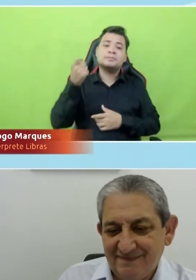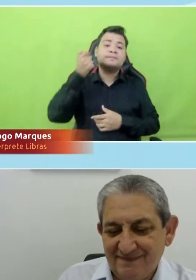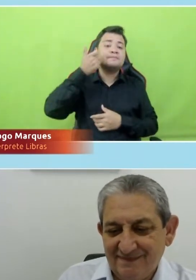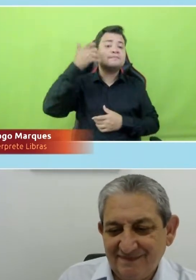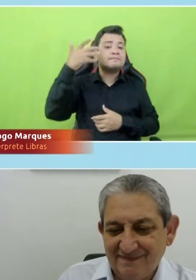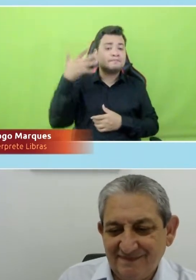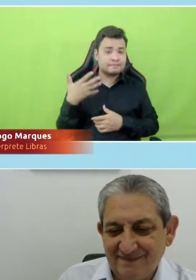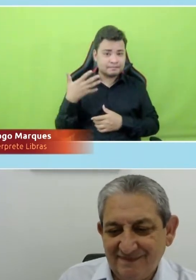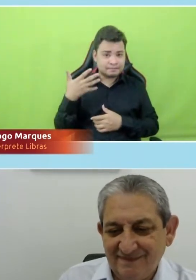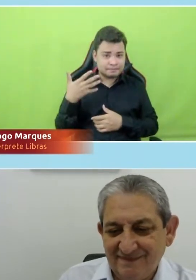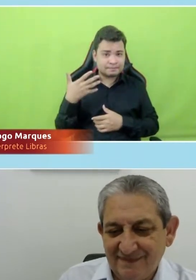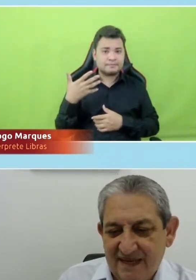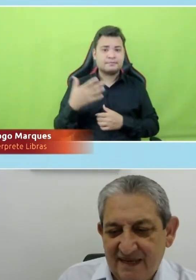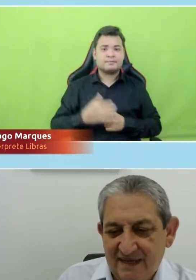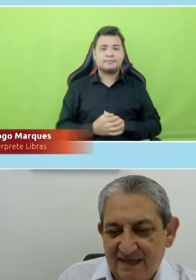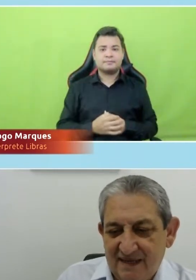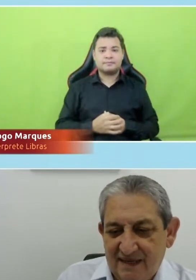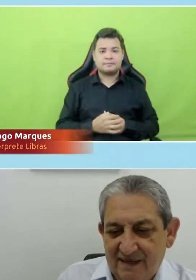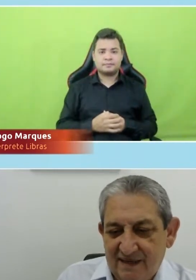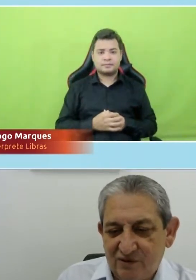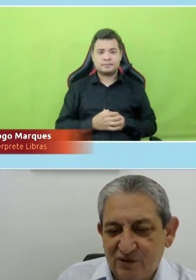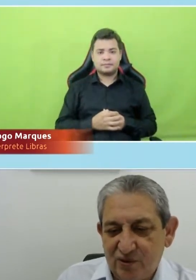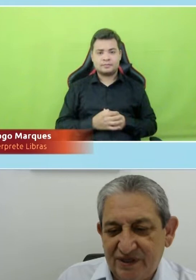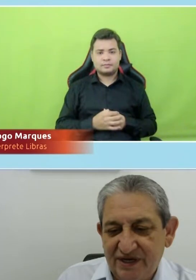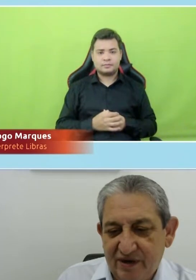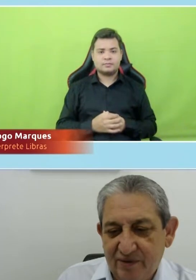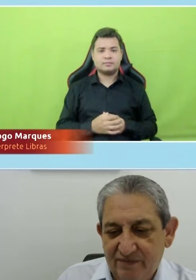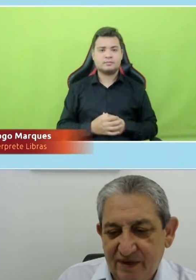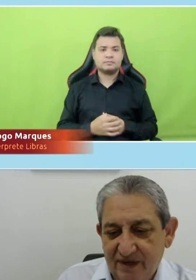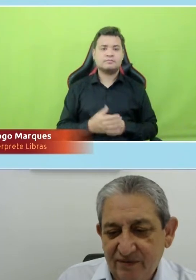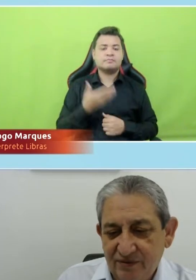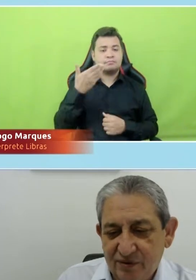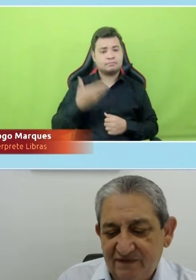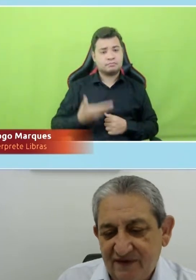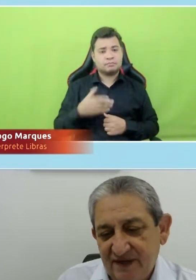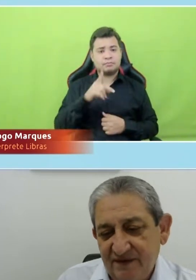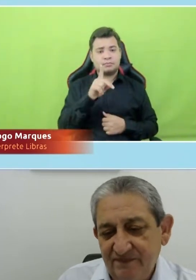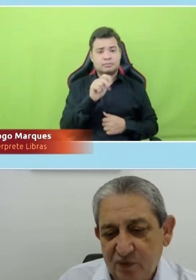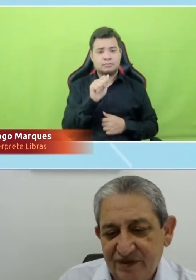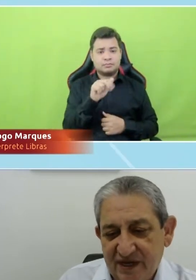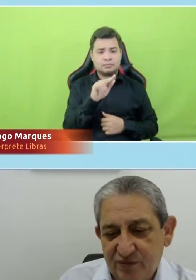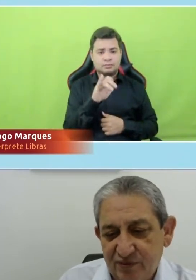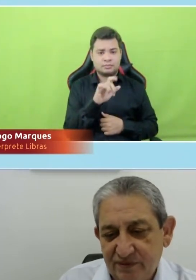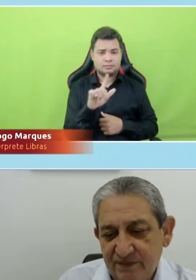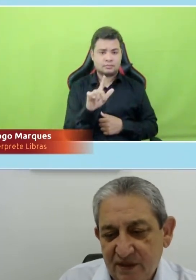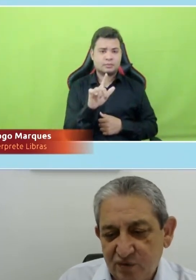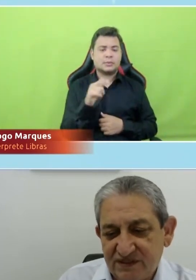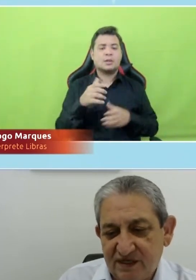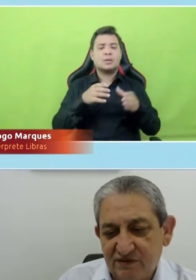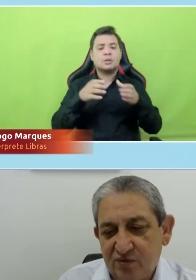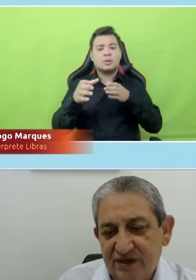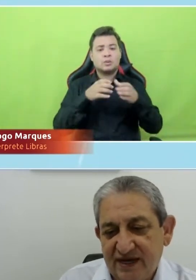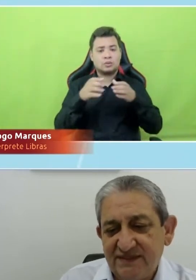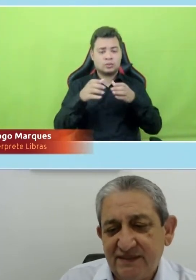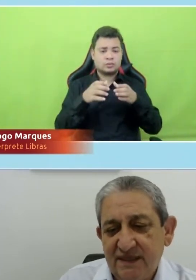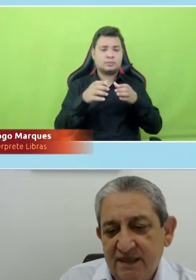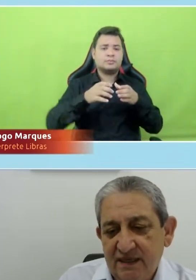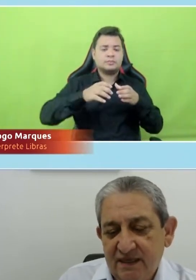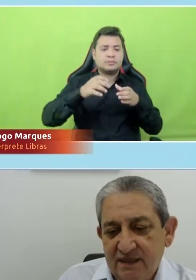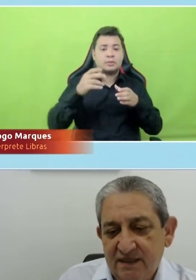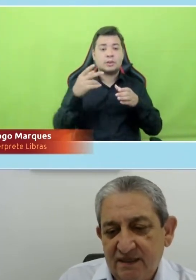para o nosso público. Eu sou Daniel Ribeiro de Oliveira, coordenador do Censo em